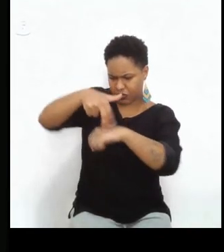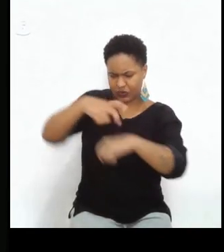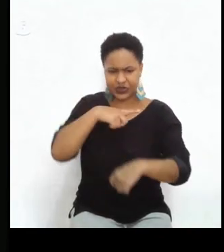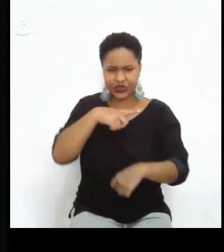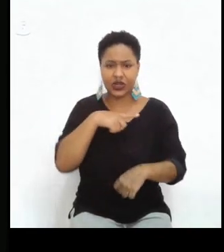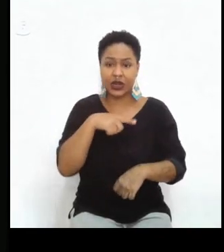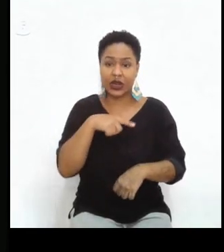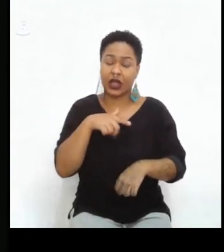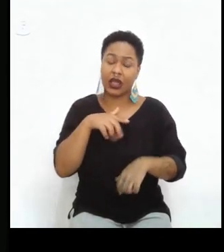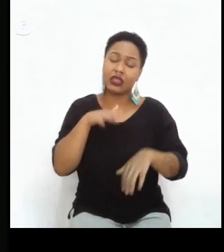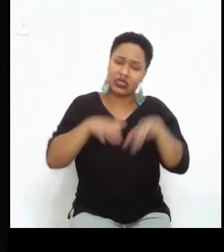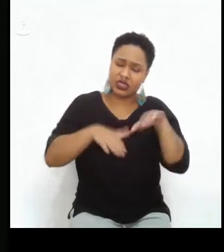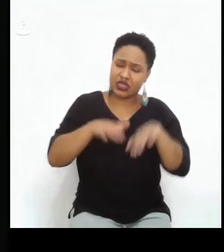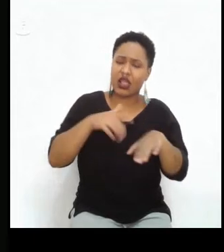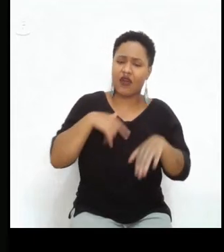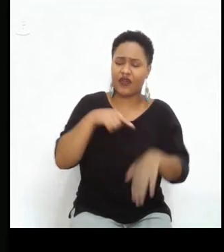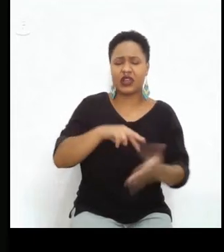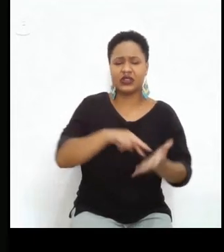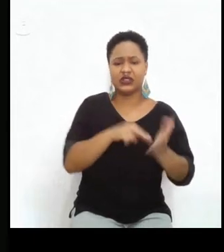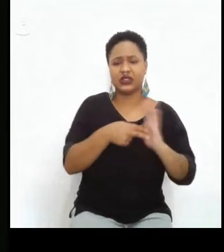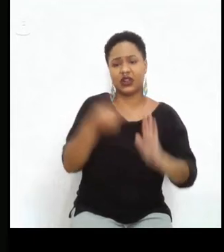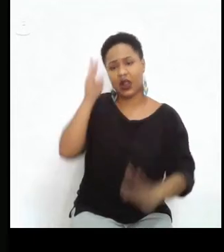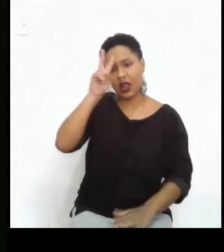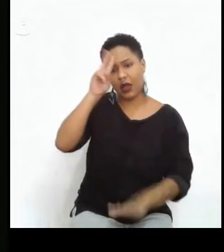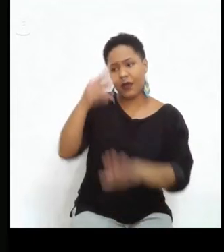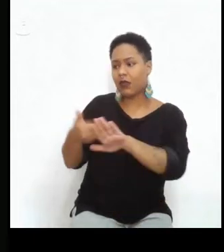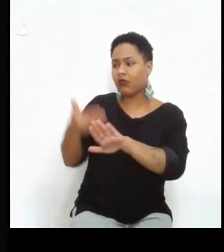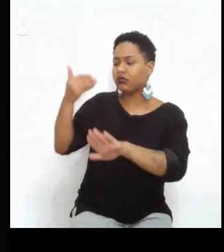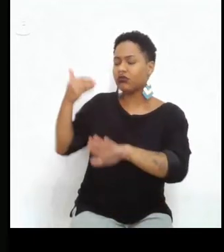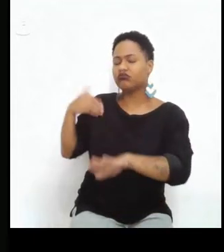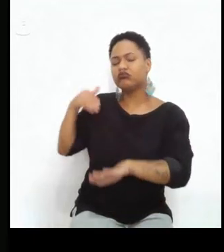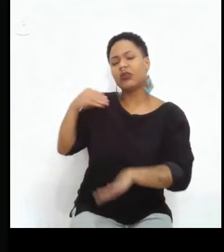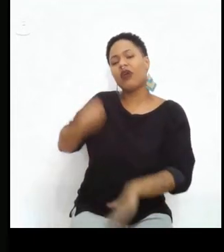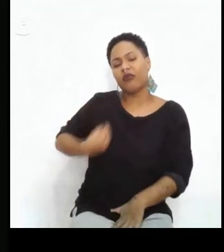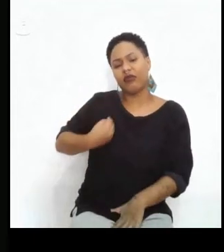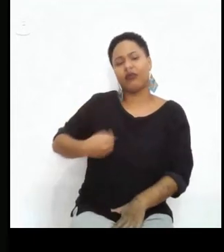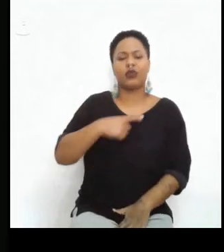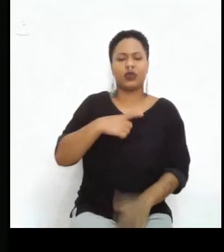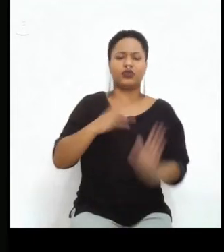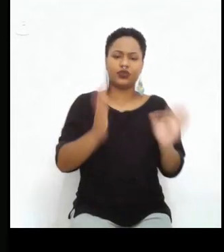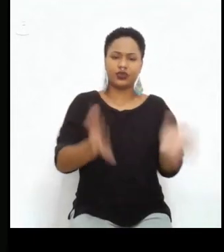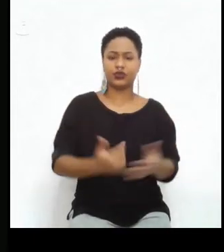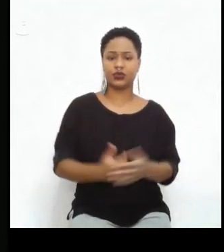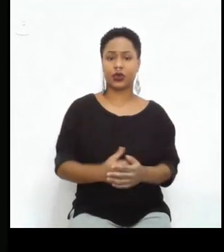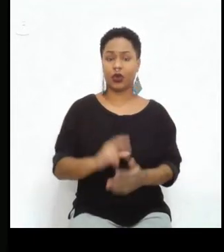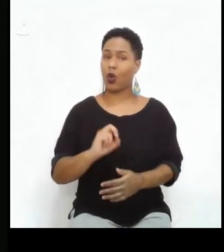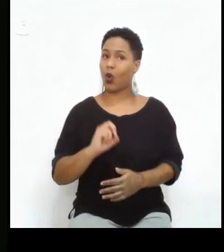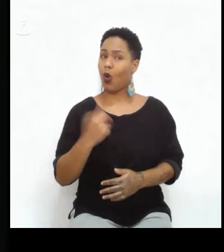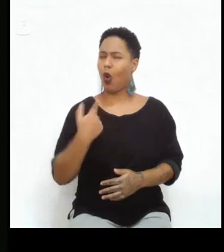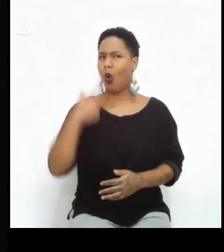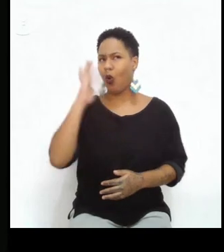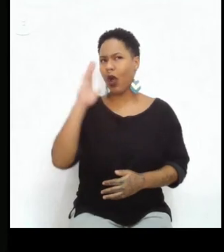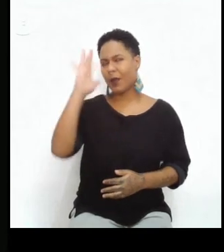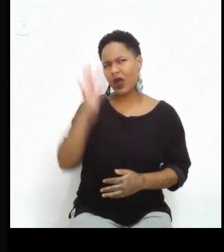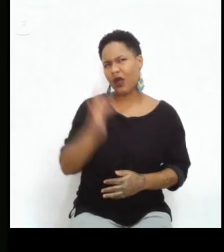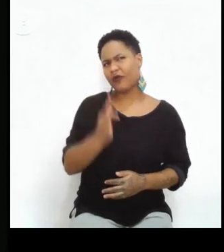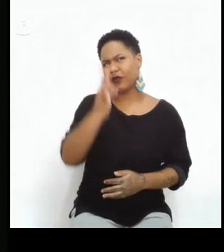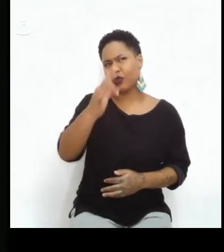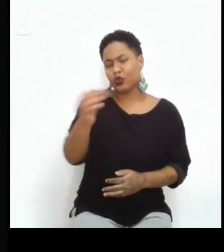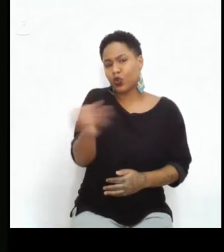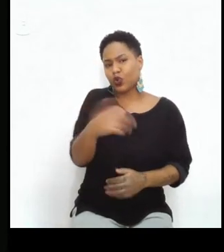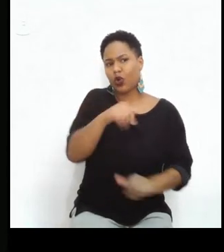seja uma lembrança de algumas vida que já tive ou talvez seja profecia de uma nova transmutação eu